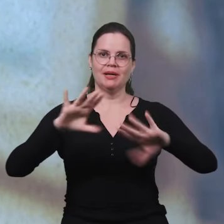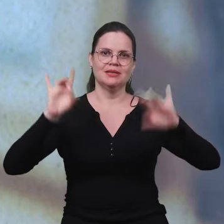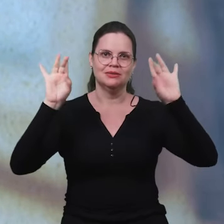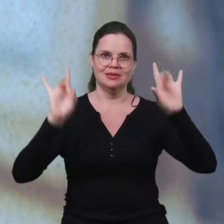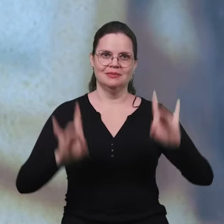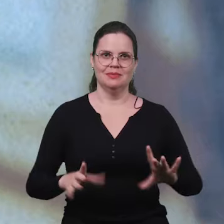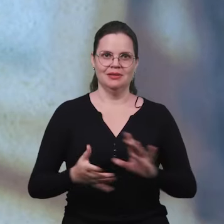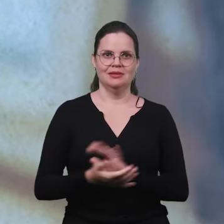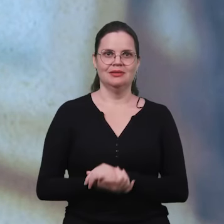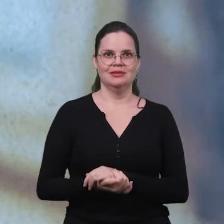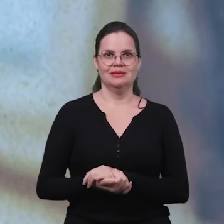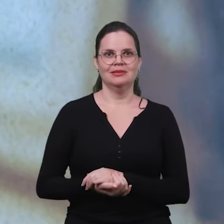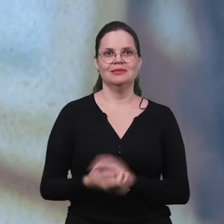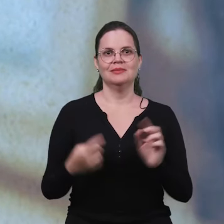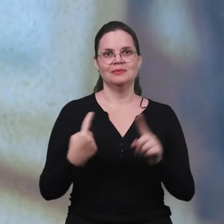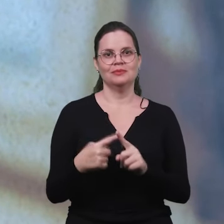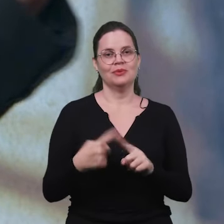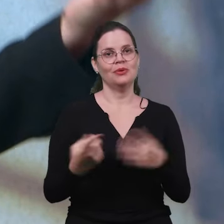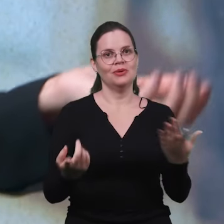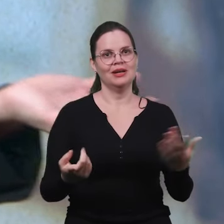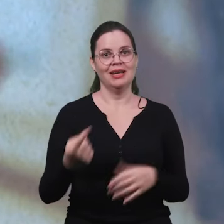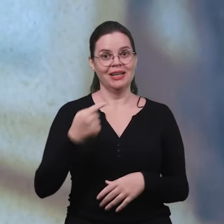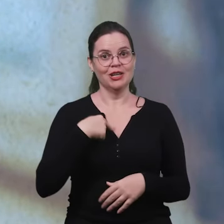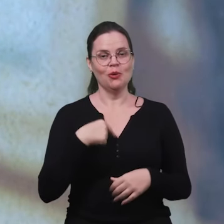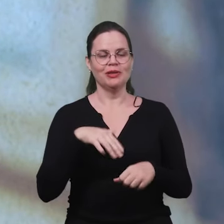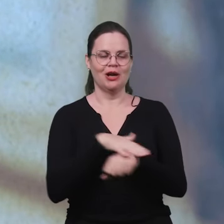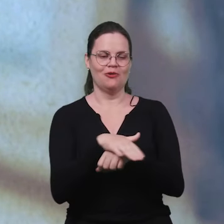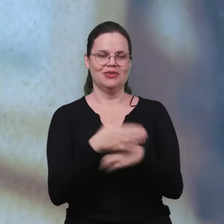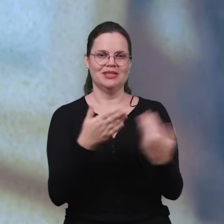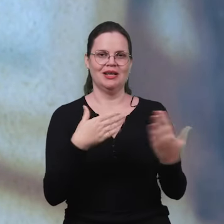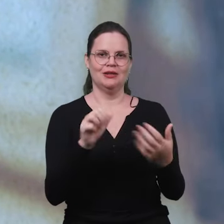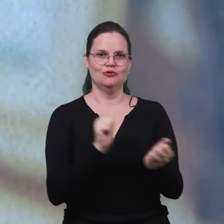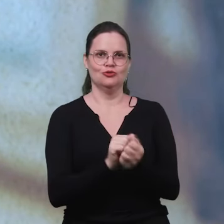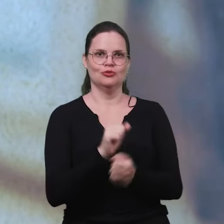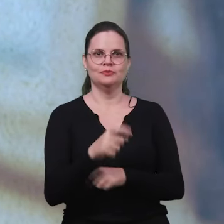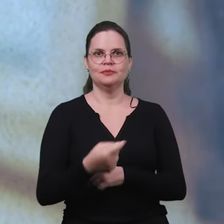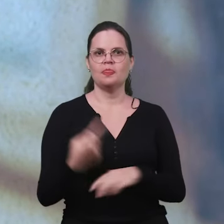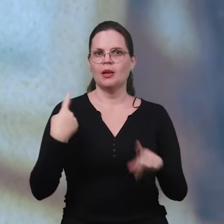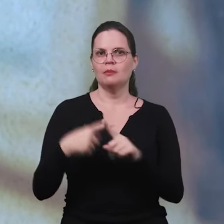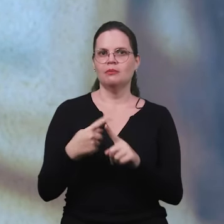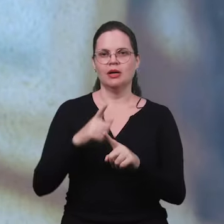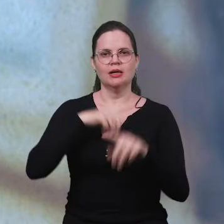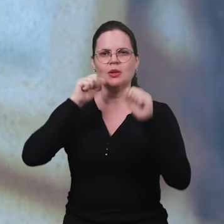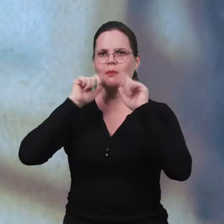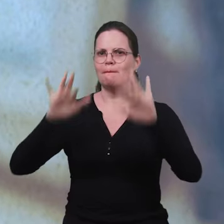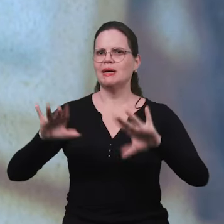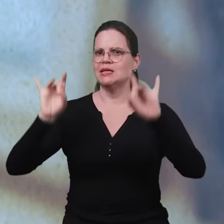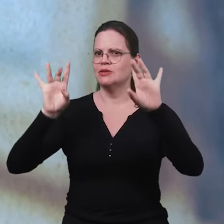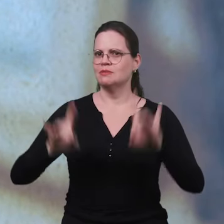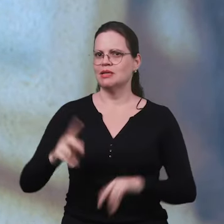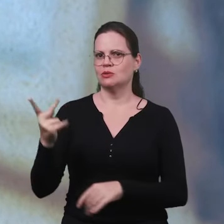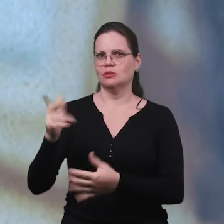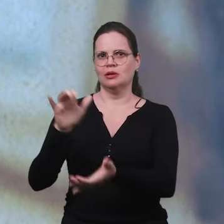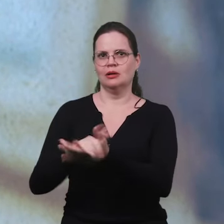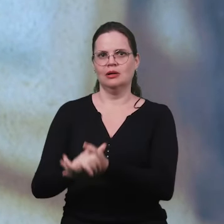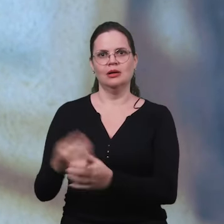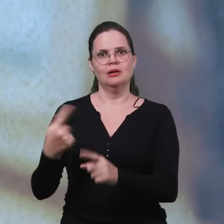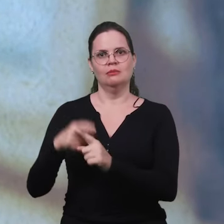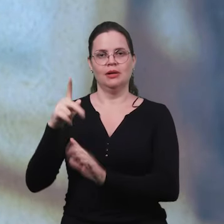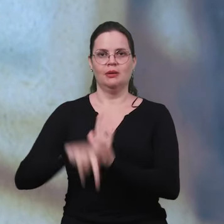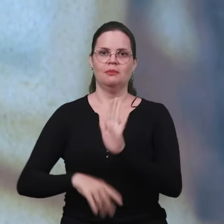especial. Exatamente, isso que nós vamos comentar. Que inclusive eu falei com um casal ali, eu falei assim, por que tem uma bênção especial? Porque o casamento